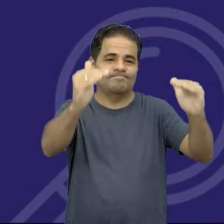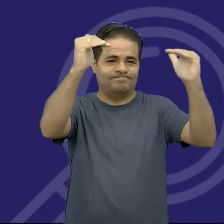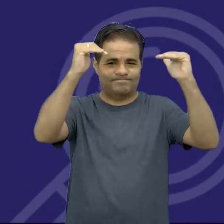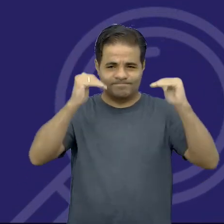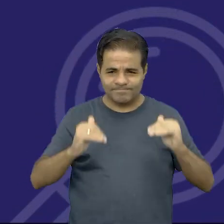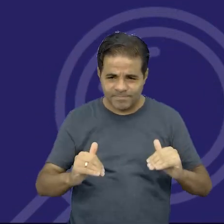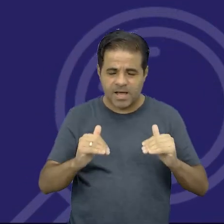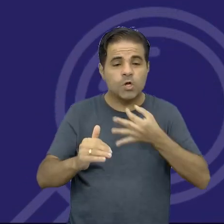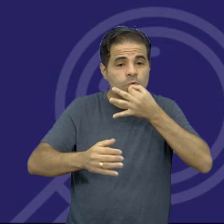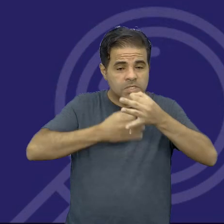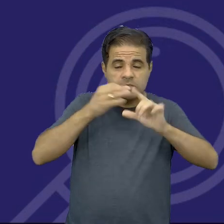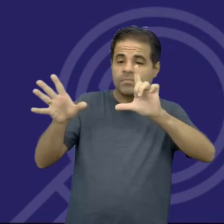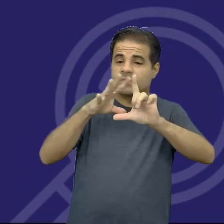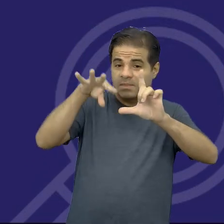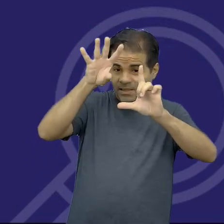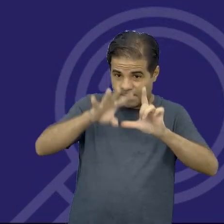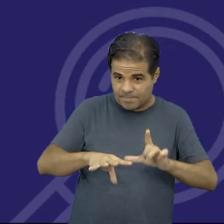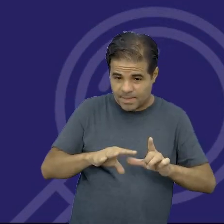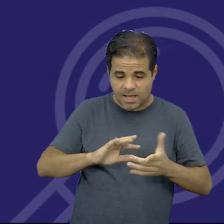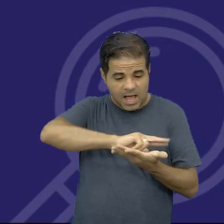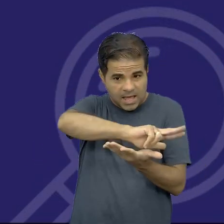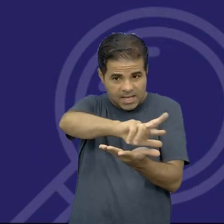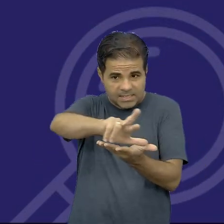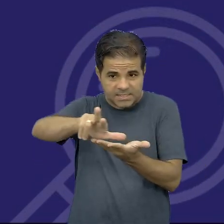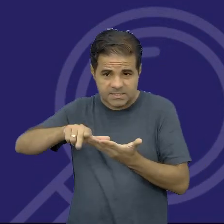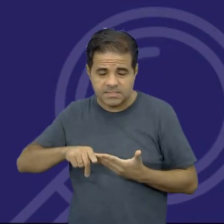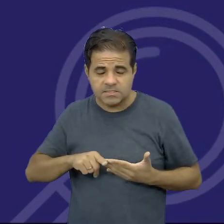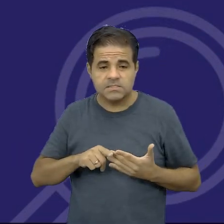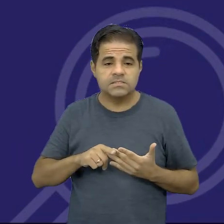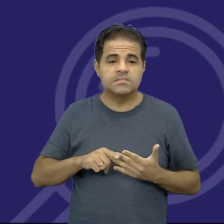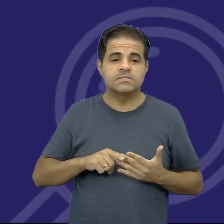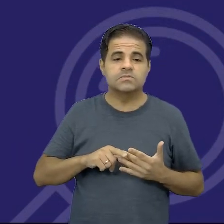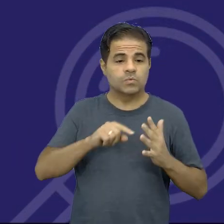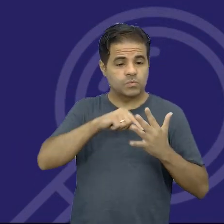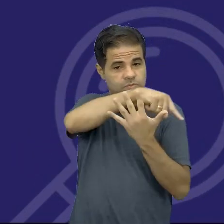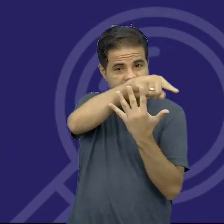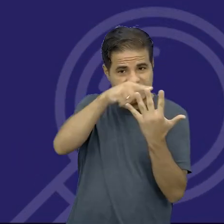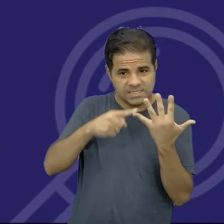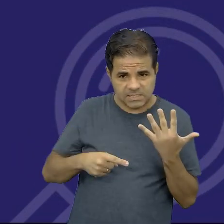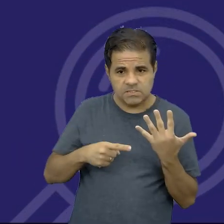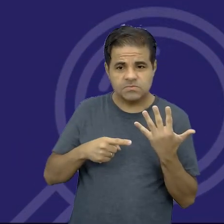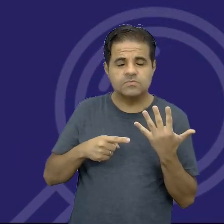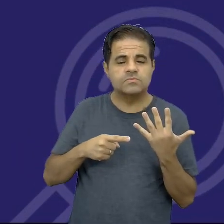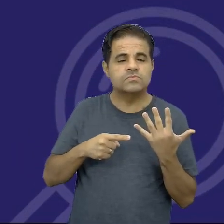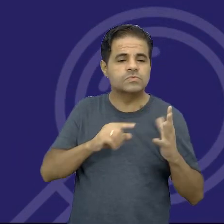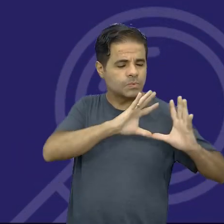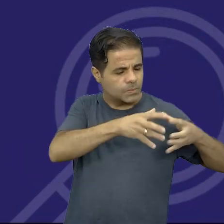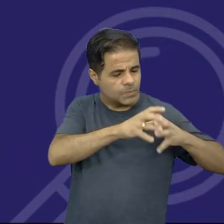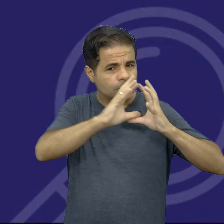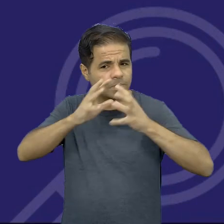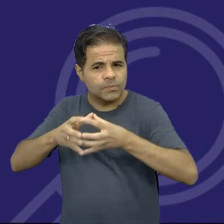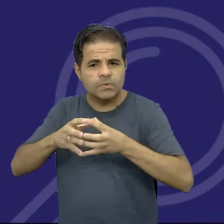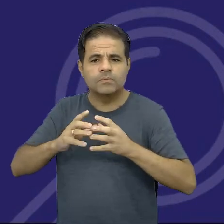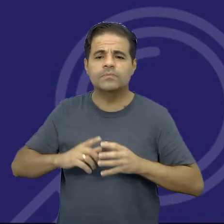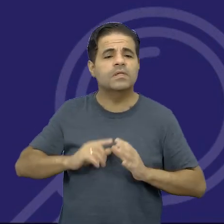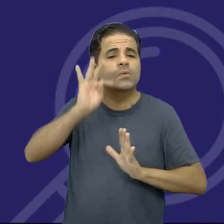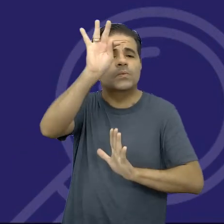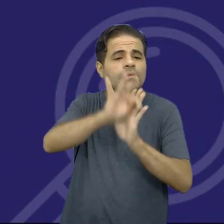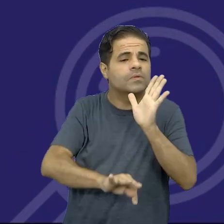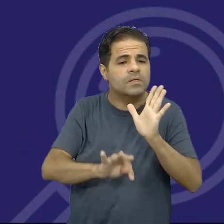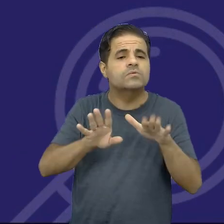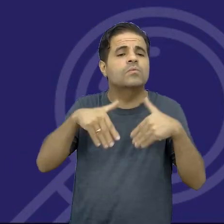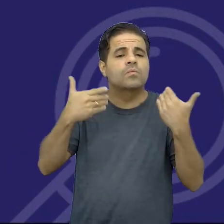da sugestão da tabela para a caracterização dos 5 reinos, que está visível no slide, tem o seguinte texto,